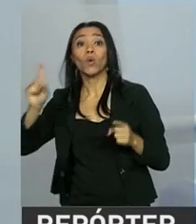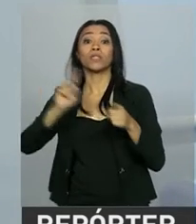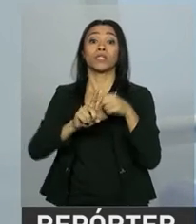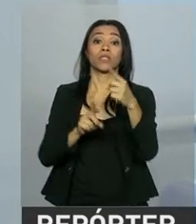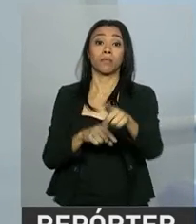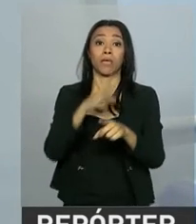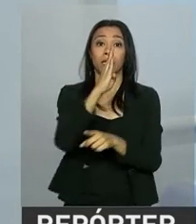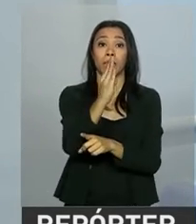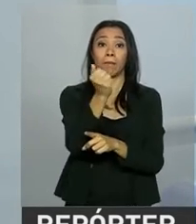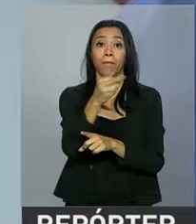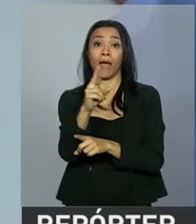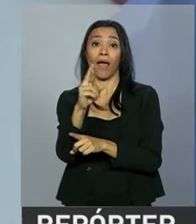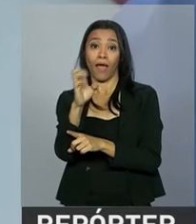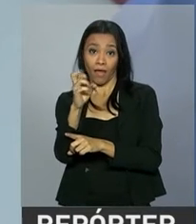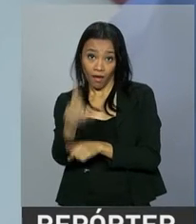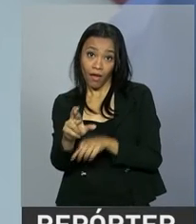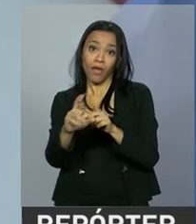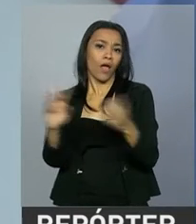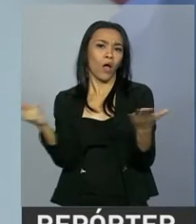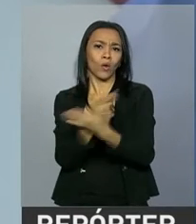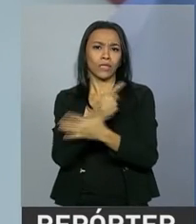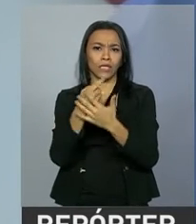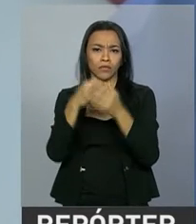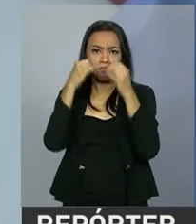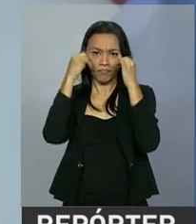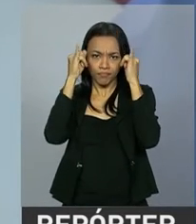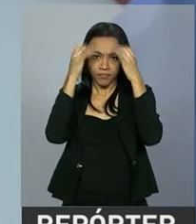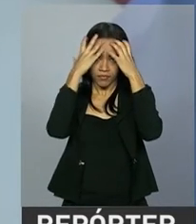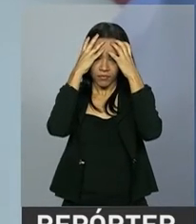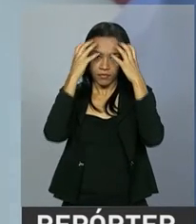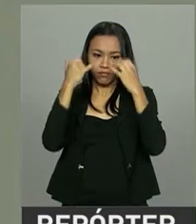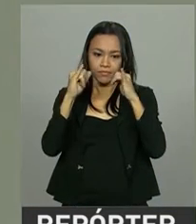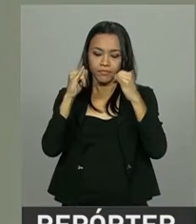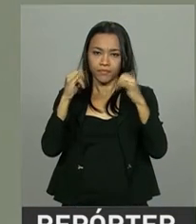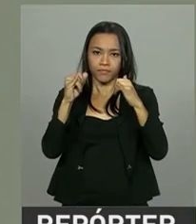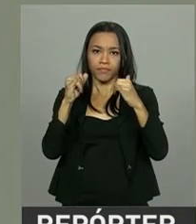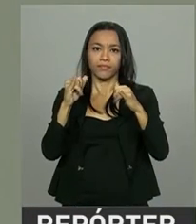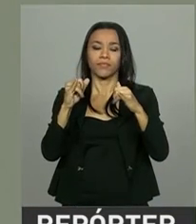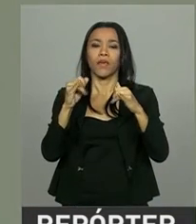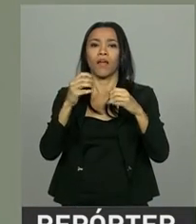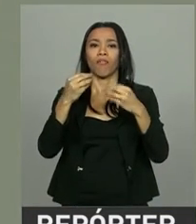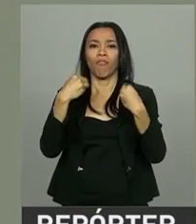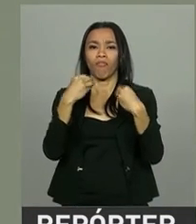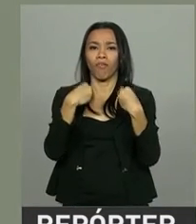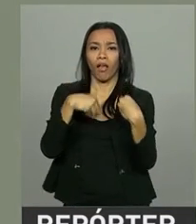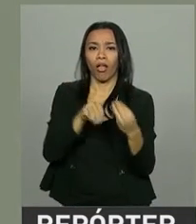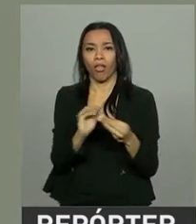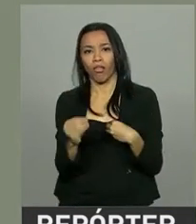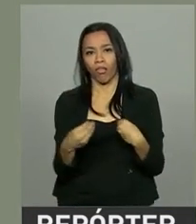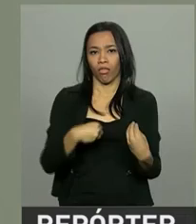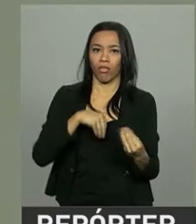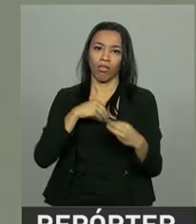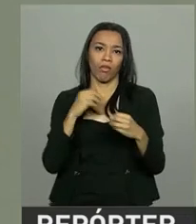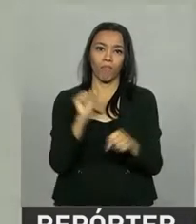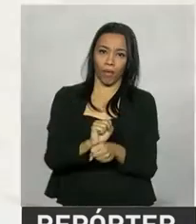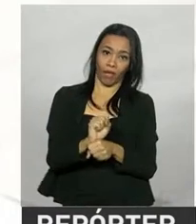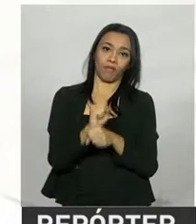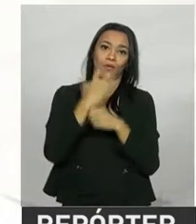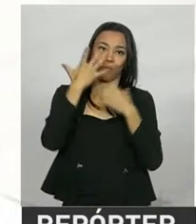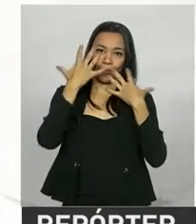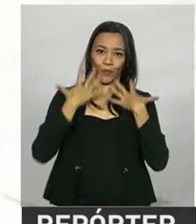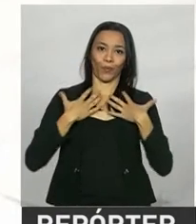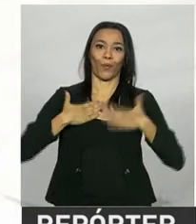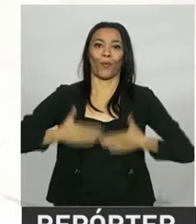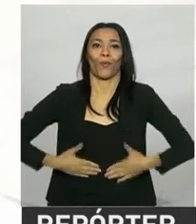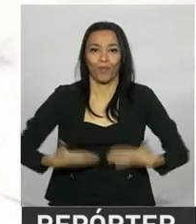síndrome que afeta o sistema nervoso e pode provocar fraqueza muscular e paralisia dos membros o caminho até a vacina